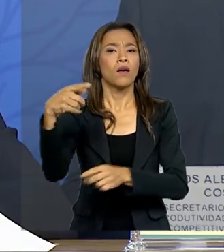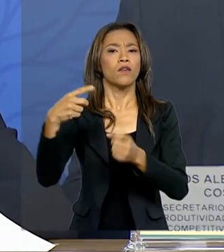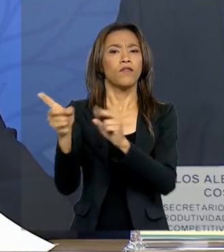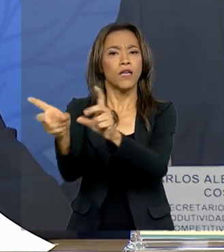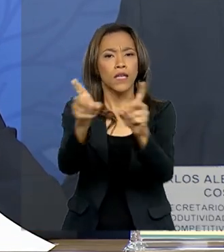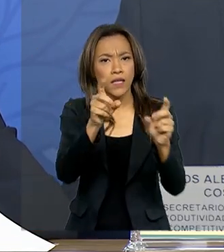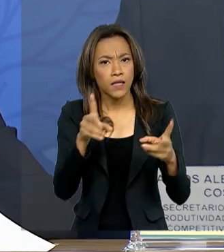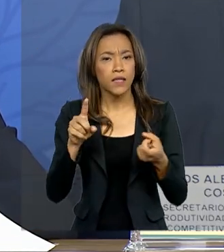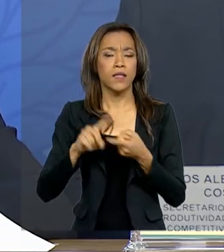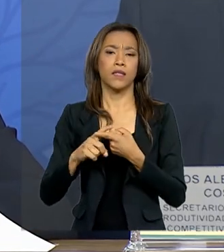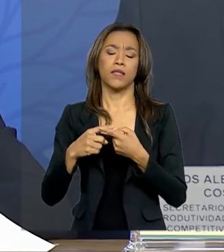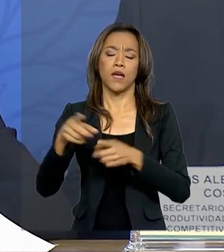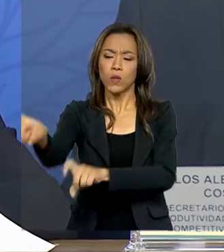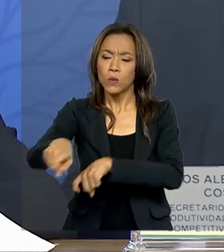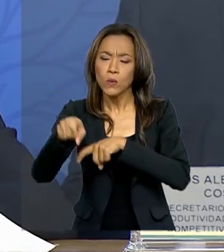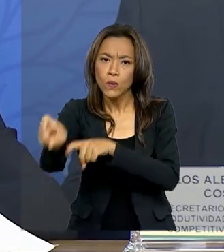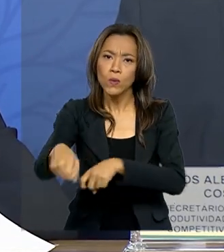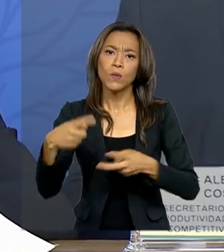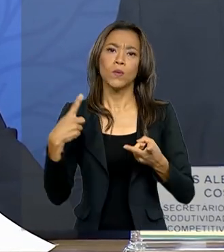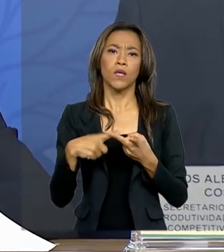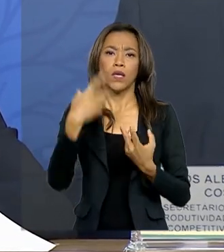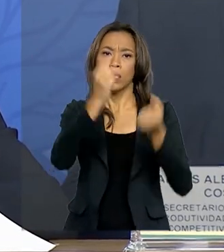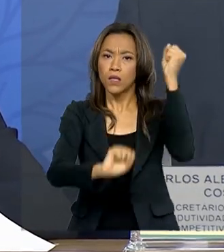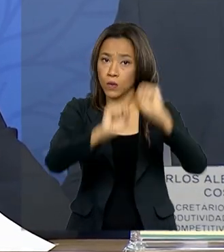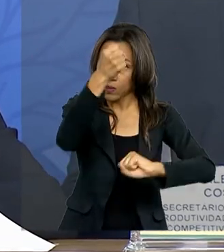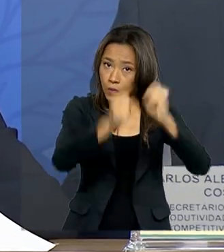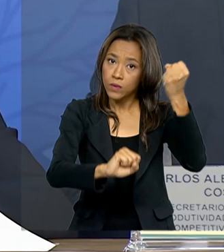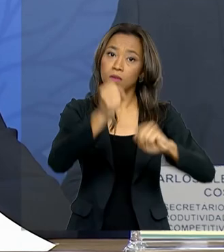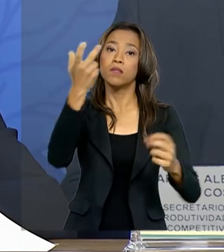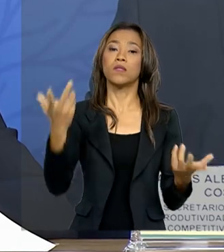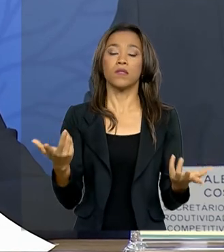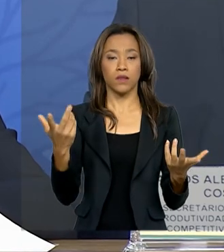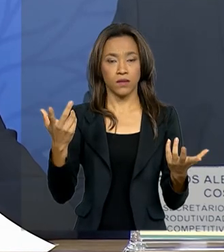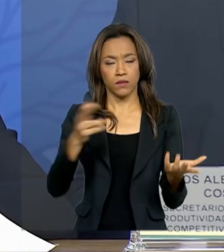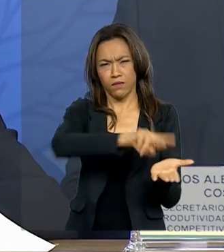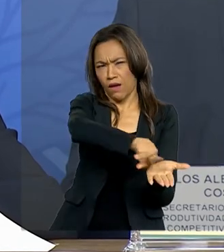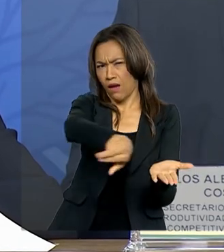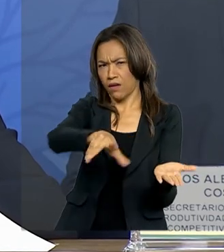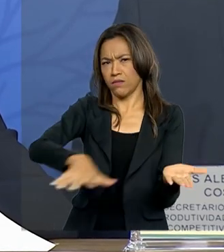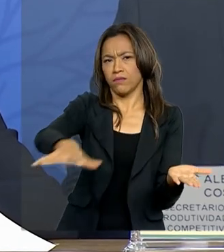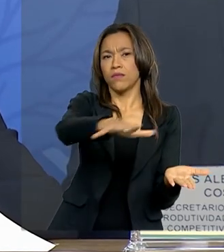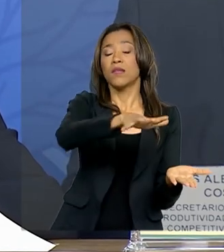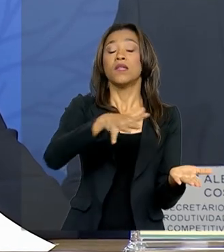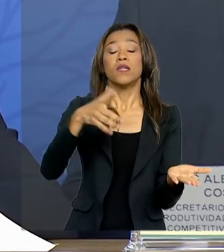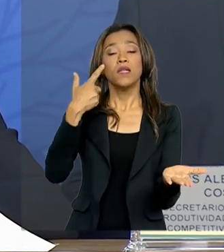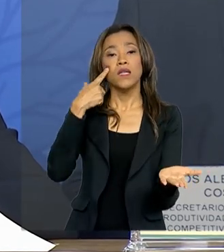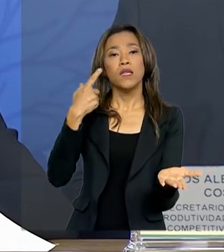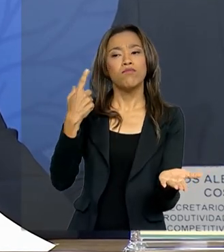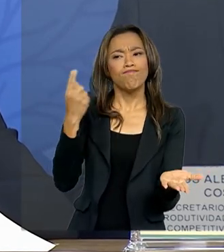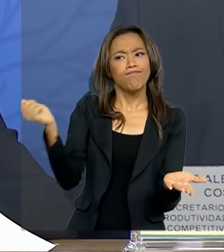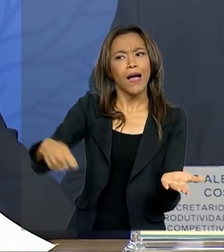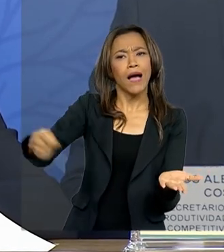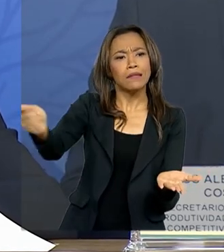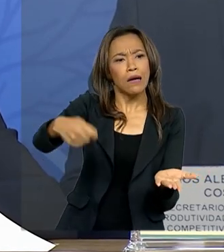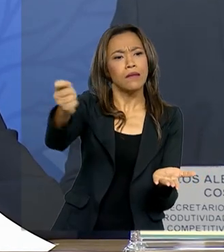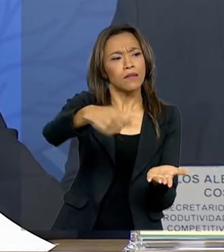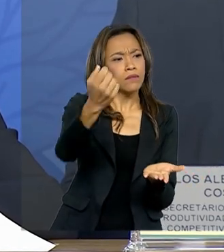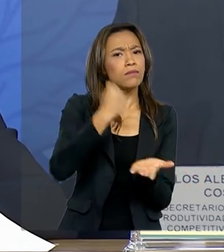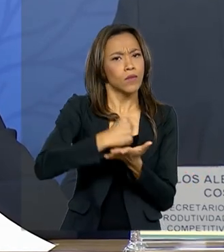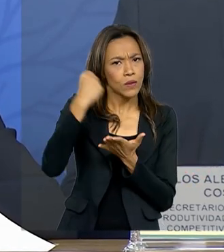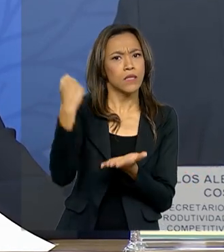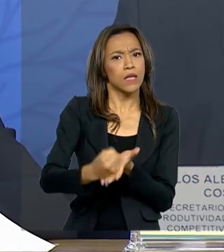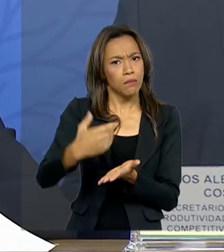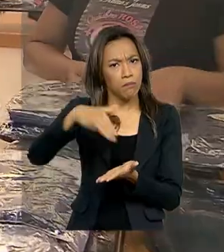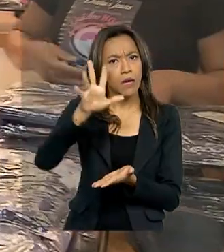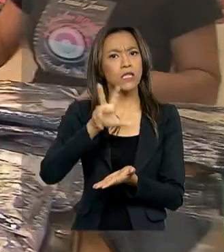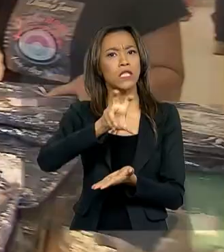agricultura, na área da indústria, e nós identificamos um potencial de contratação de mais de 500 mil